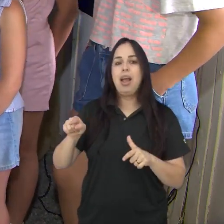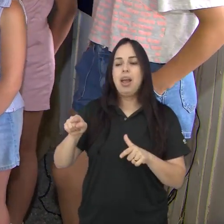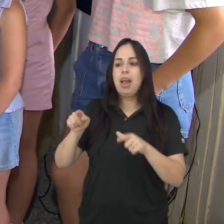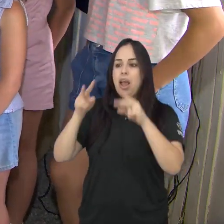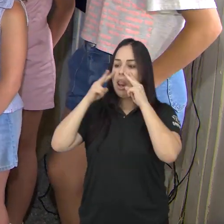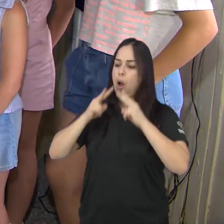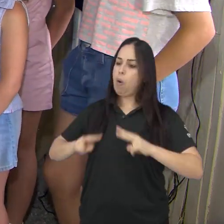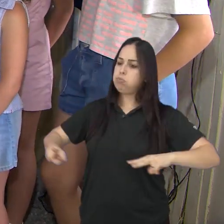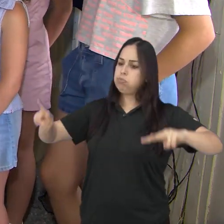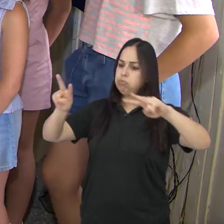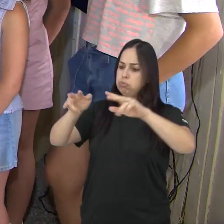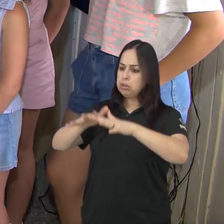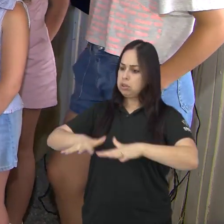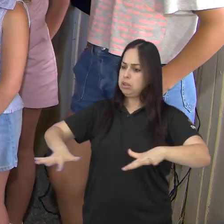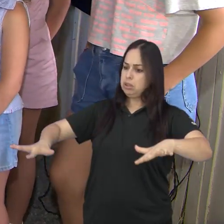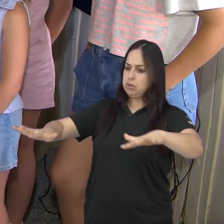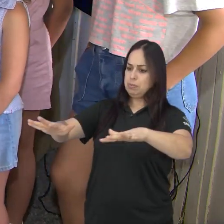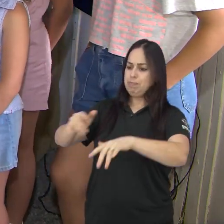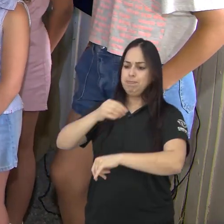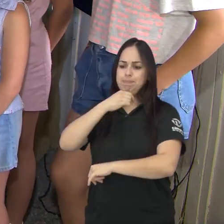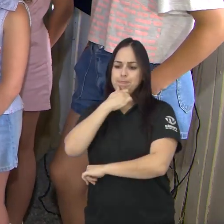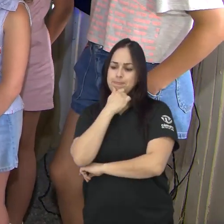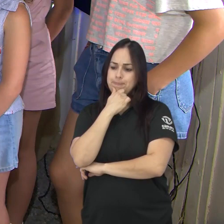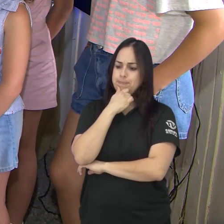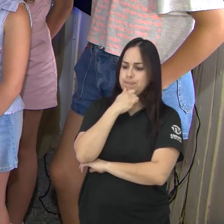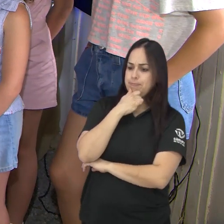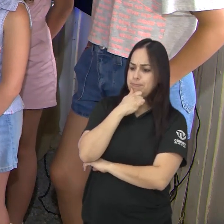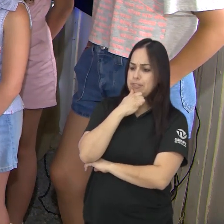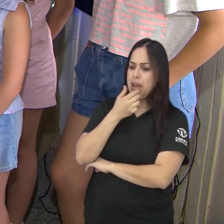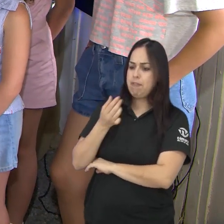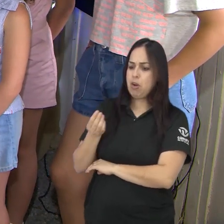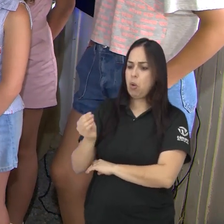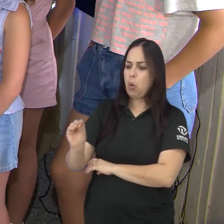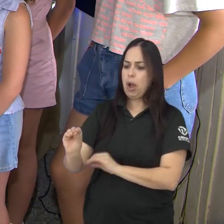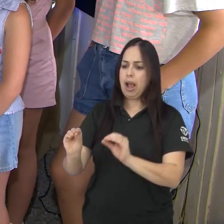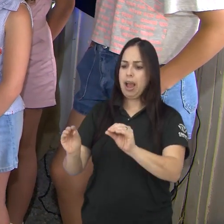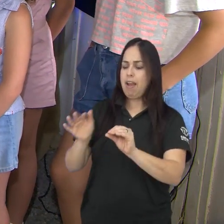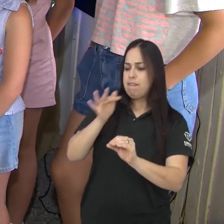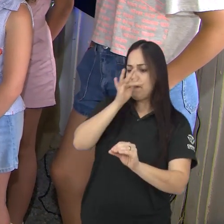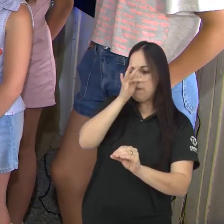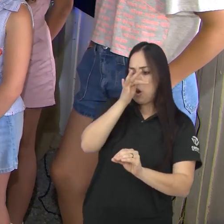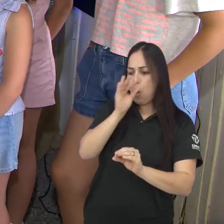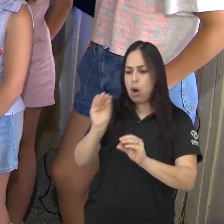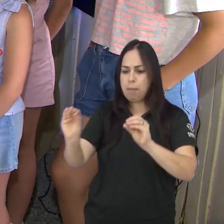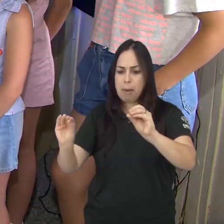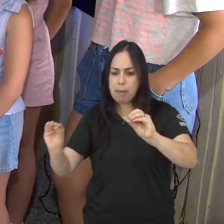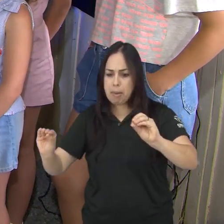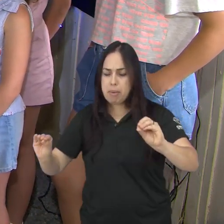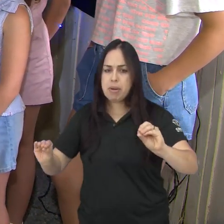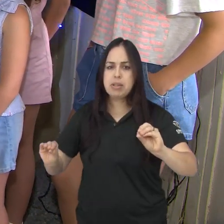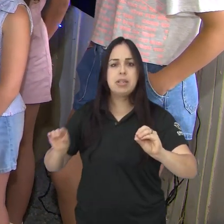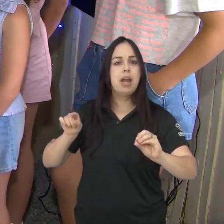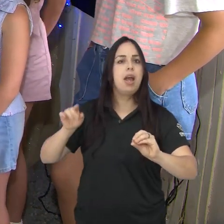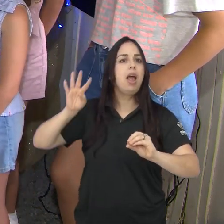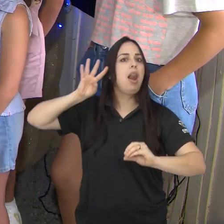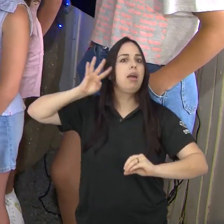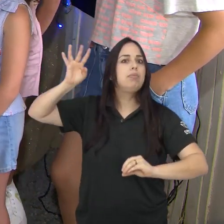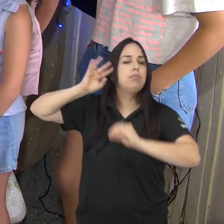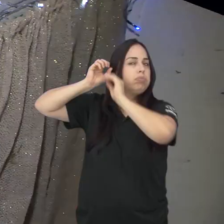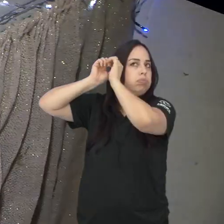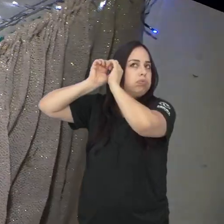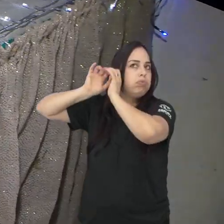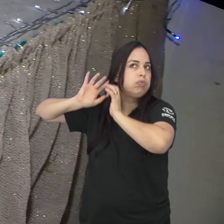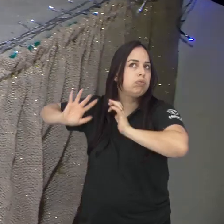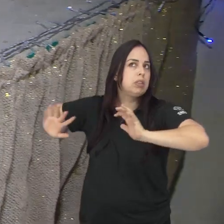fazer, ela olha para o espaço e ela fala assim, vou colocar tais plantas em tais lugares. Então,